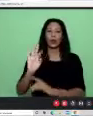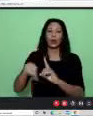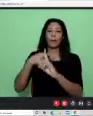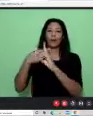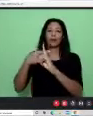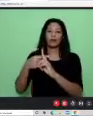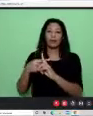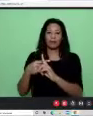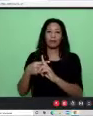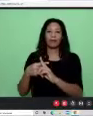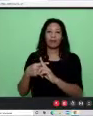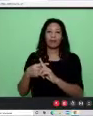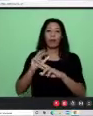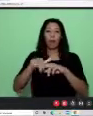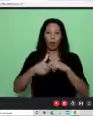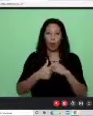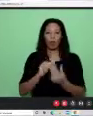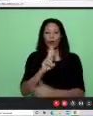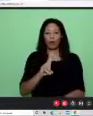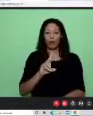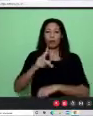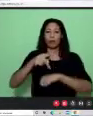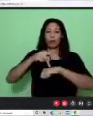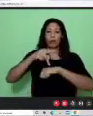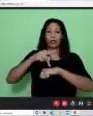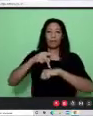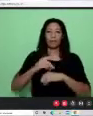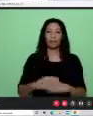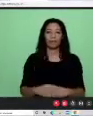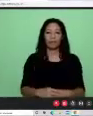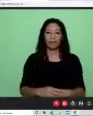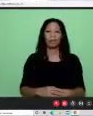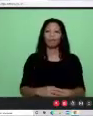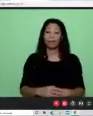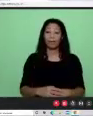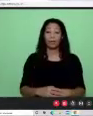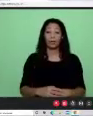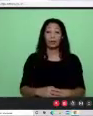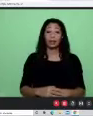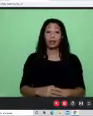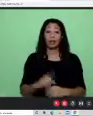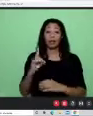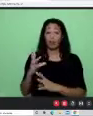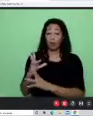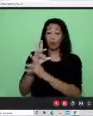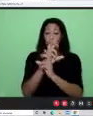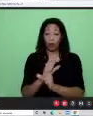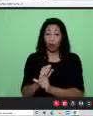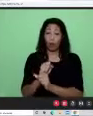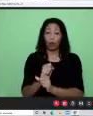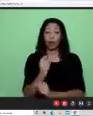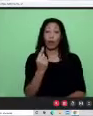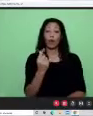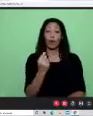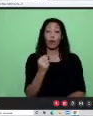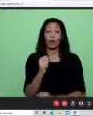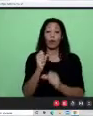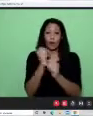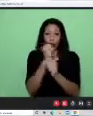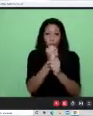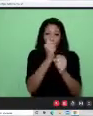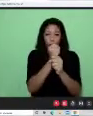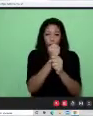por causa do uso dessas pedras. Então o município está tendo que pagar uma taxa de 5% em cima do valor da obra. Então assim, isso tem encarecido muito essas obras.